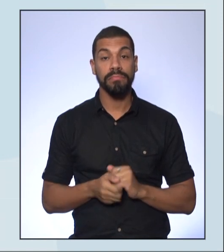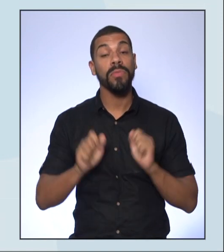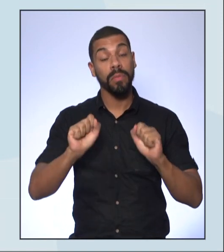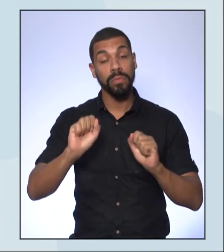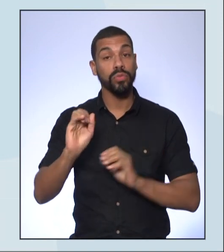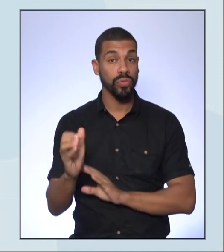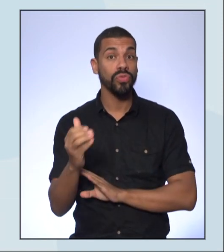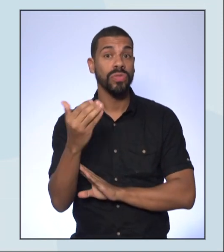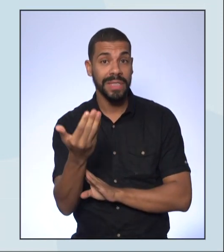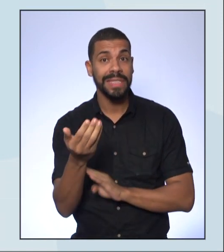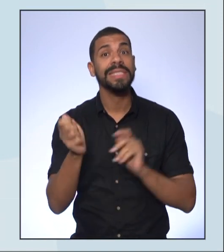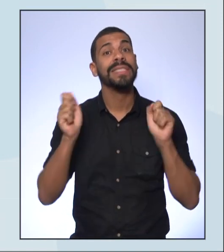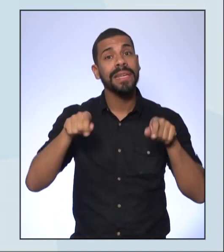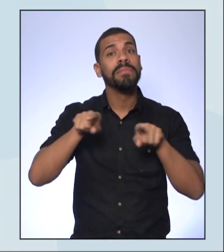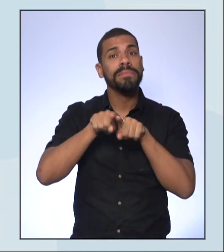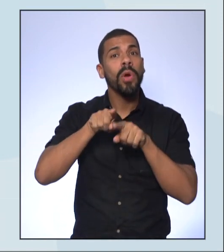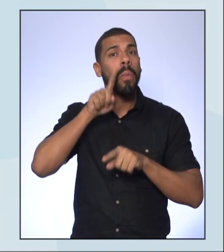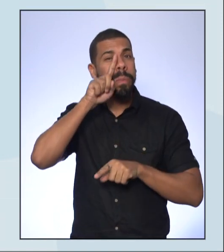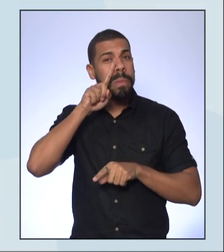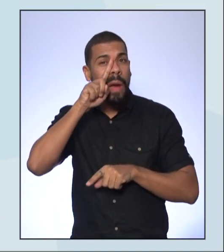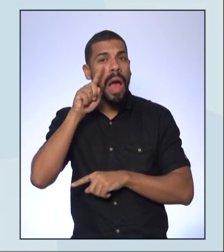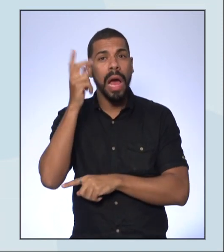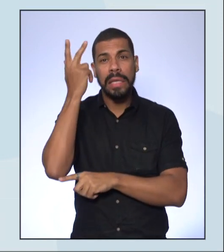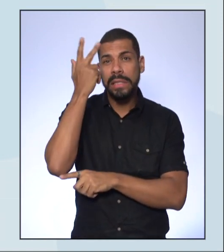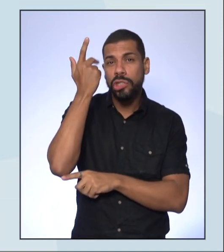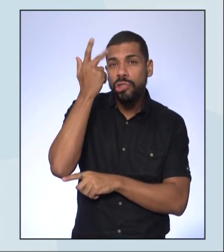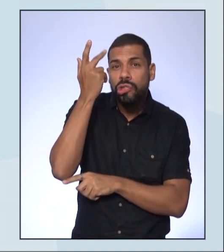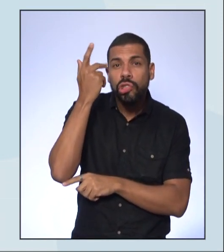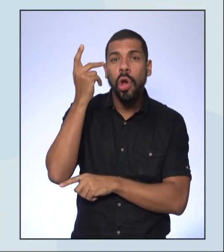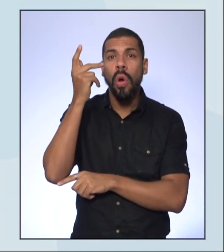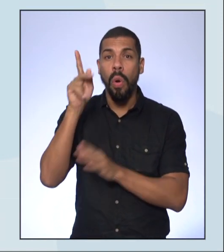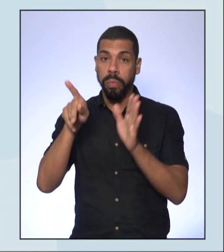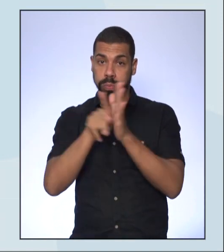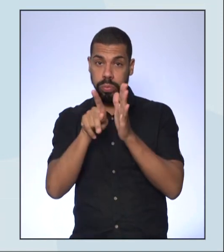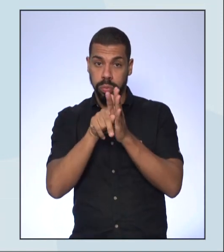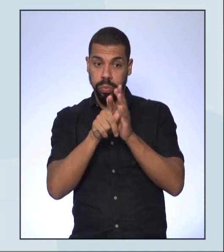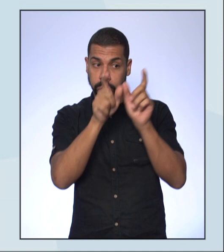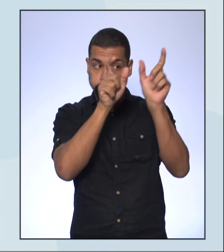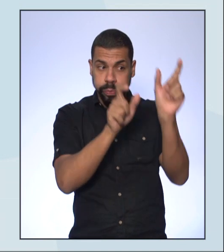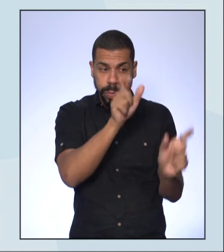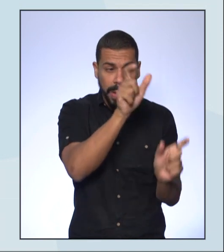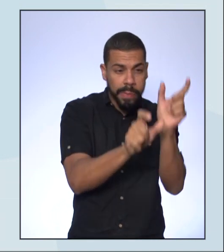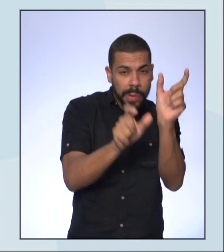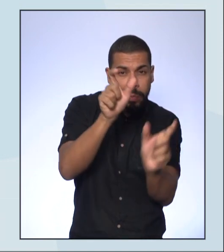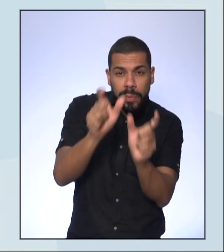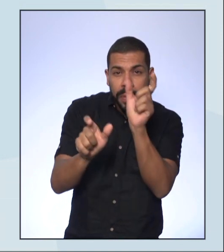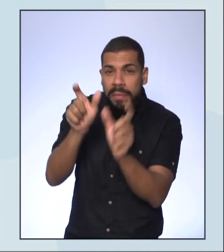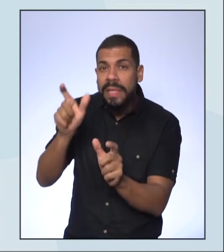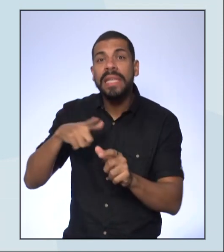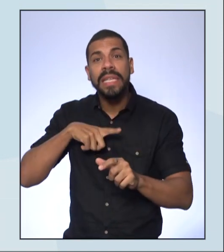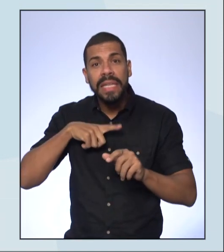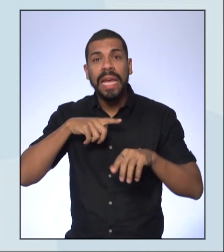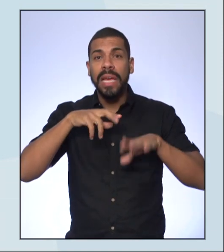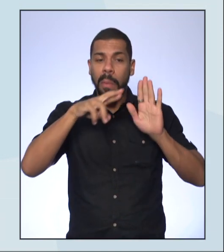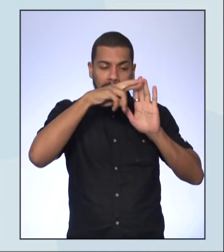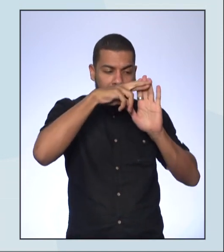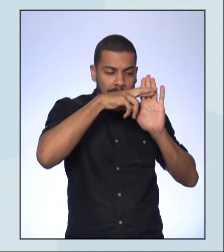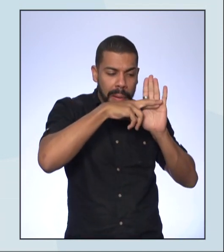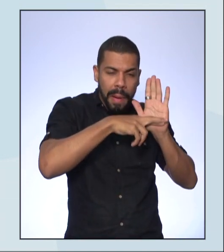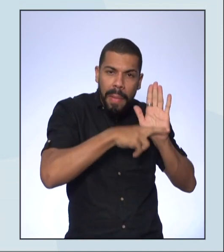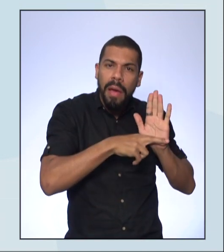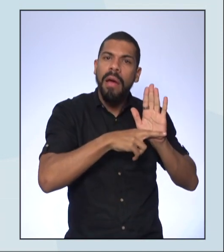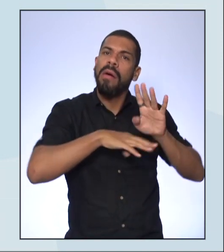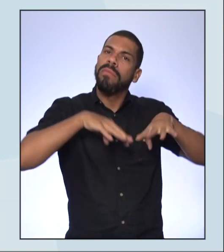função do perigo natural ou induzido pelo homem, né? Então, existe uma fórmula para a gente calcular o risco,